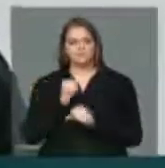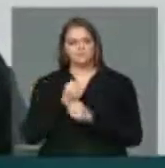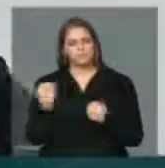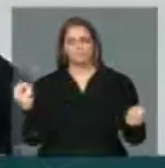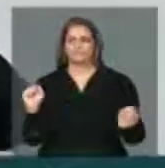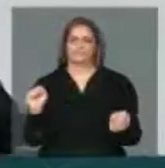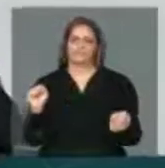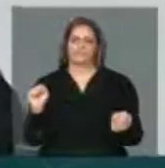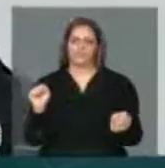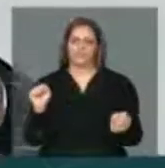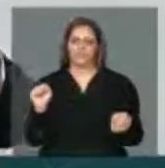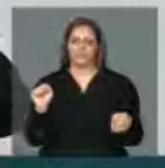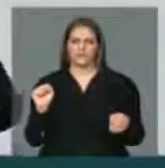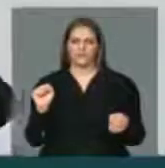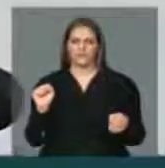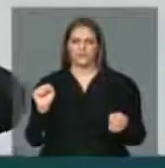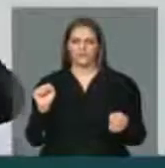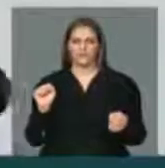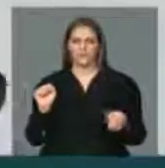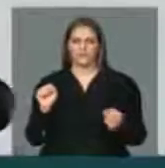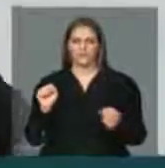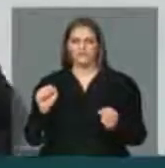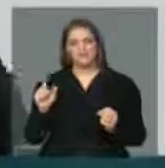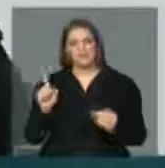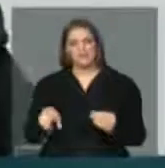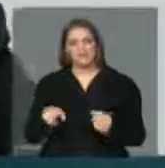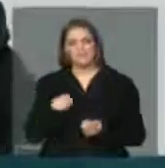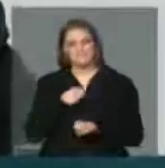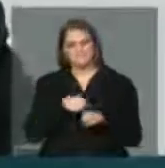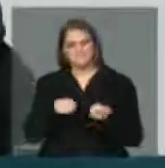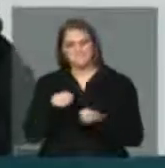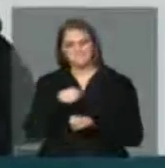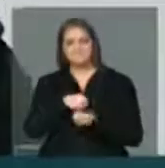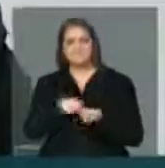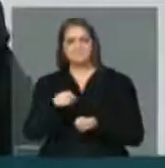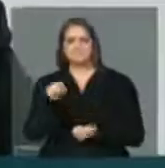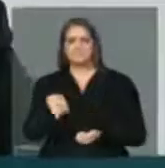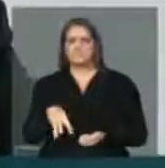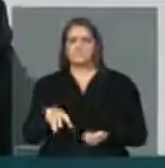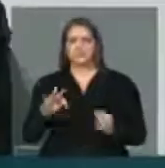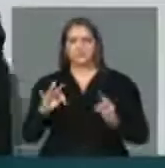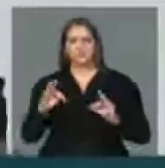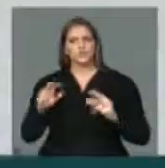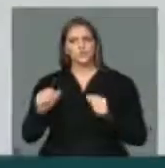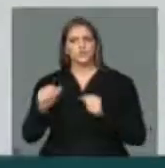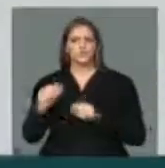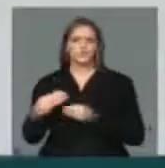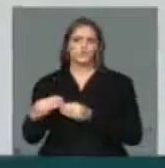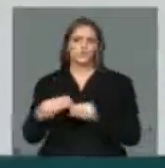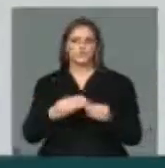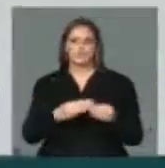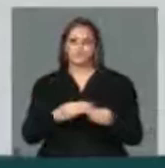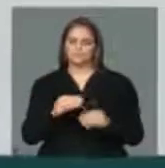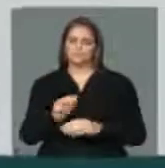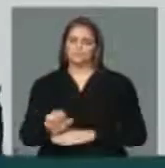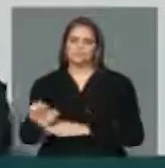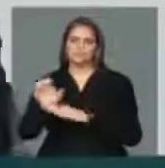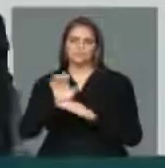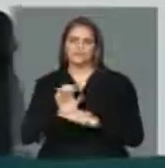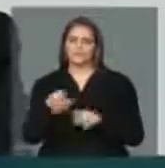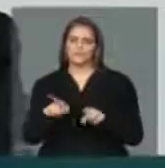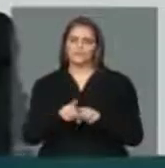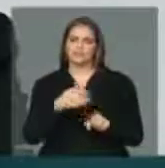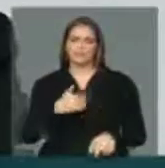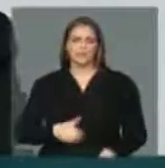dizer que não existe a manipulação da máquina em todos os municípios, estados e também no